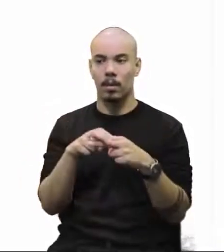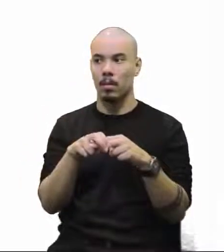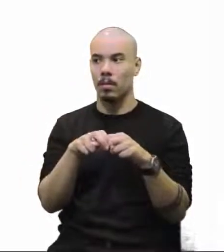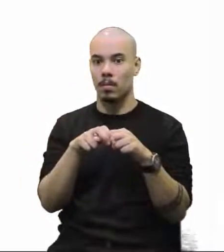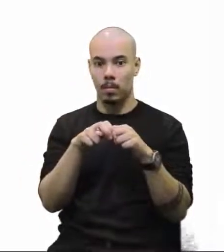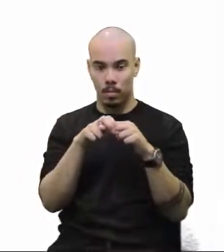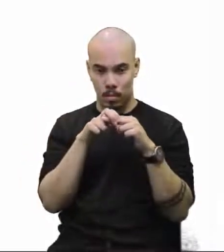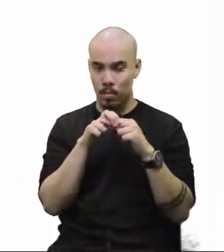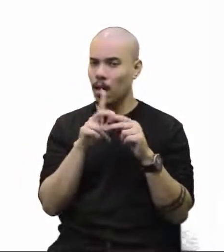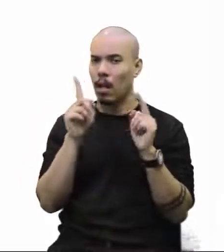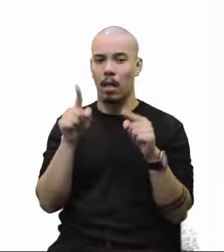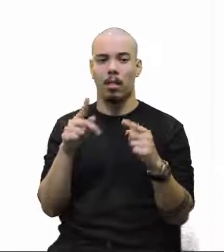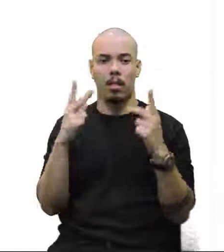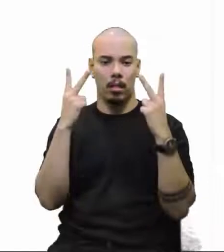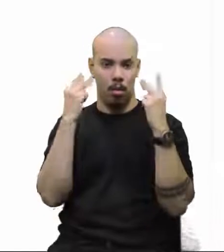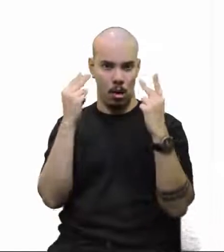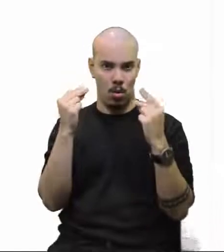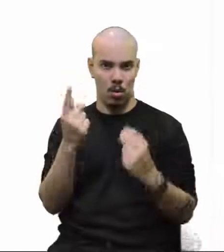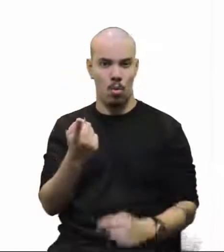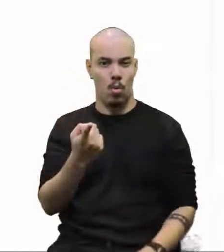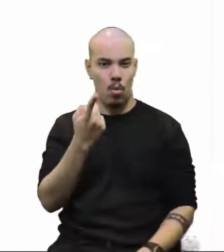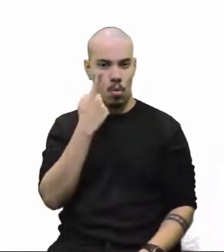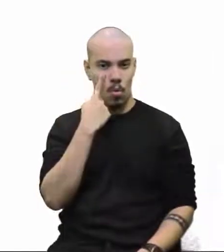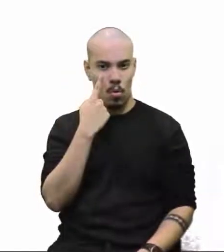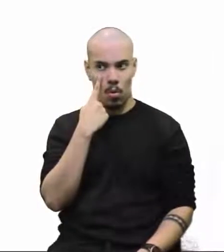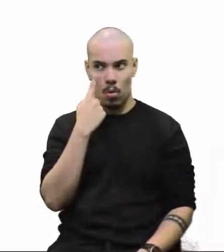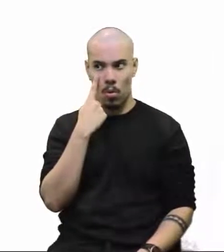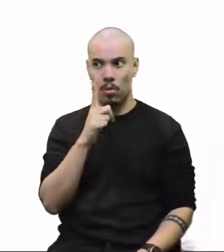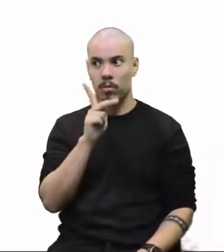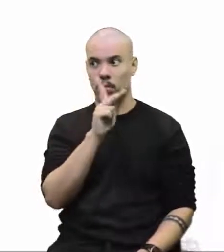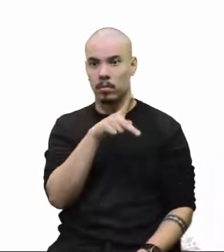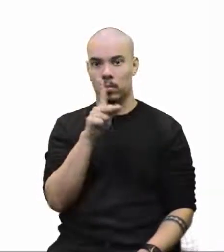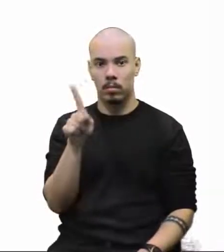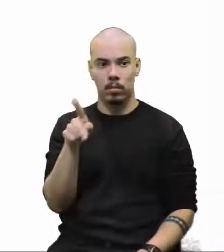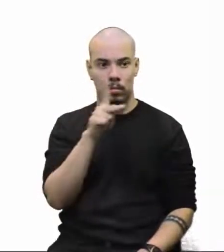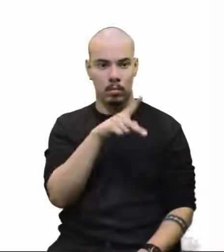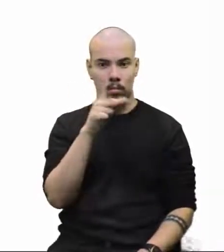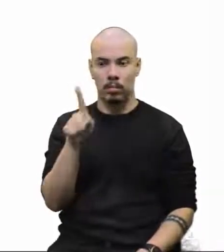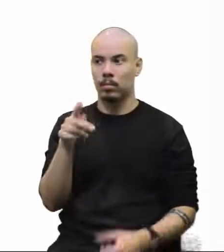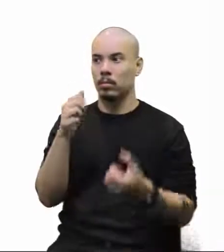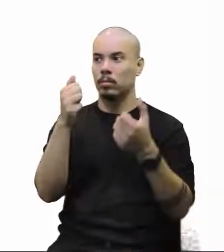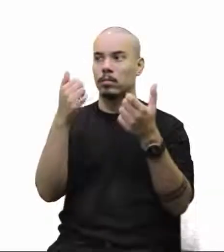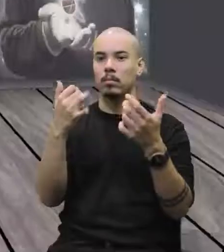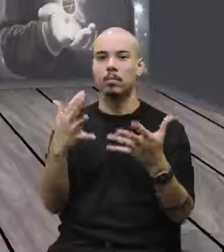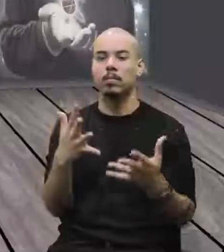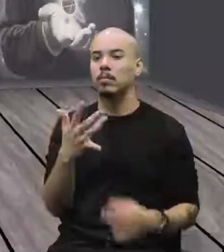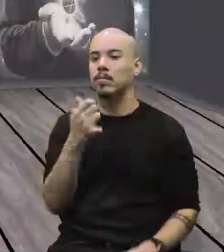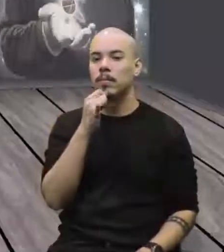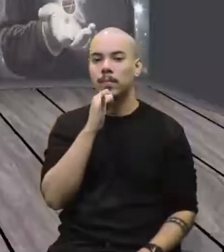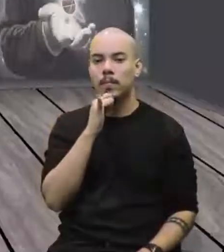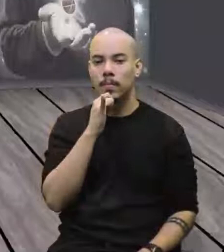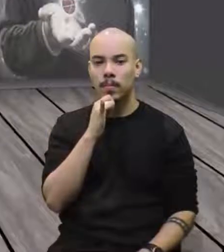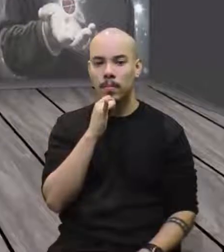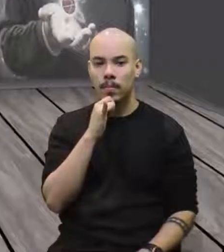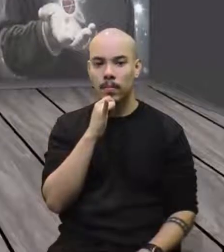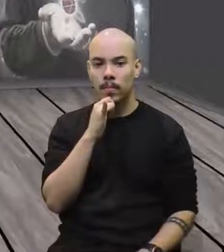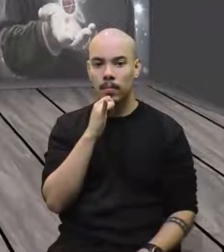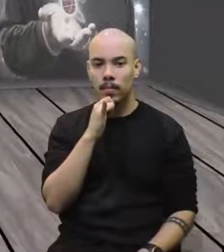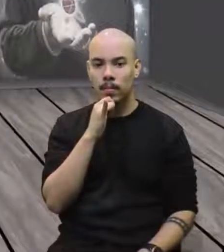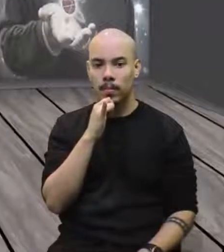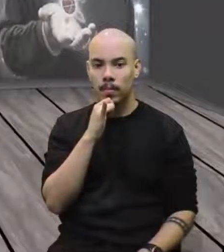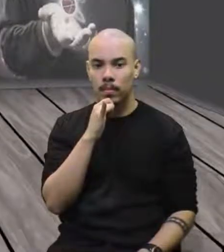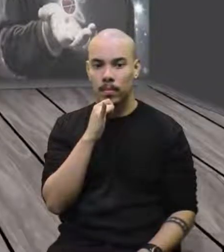aqui é tranquilo. Justamente. Olha só, o professor Décio está dizendo isso aí, ó. Por exemplo, né? Nesses filmes de ficção,